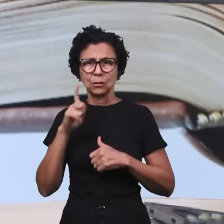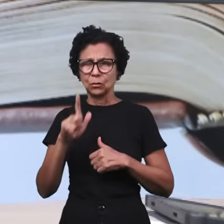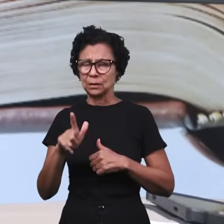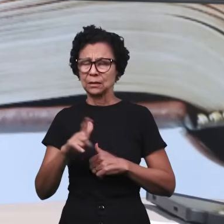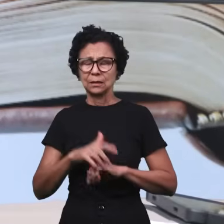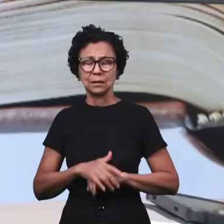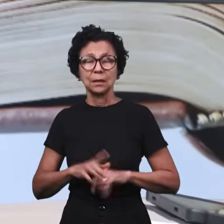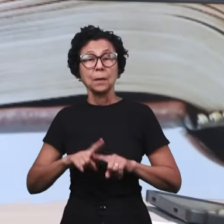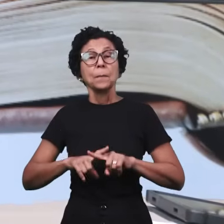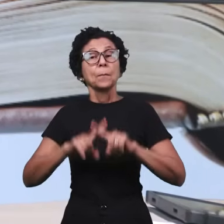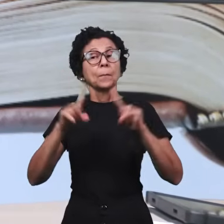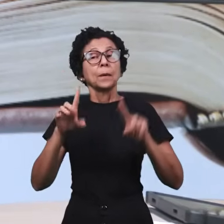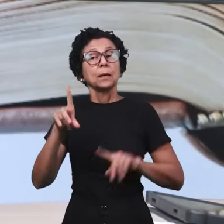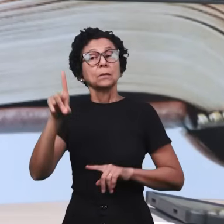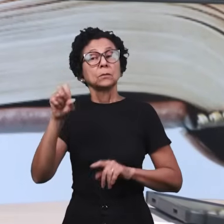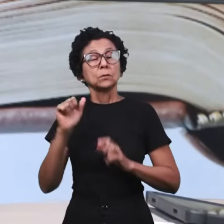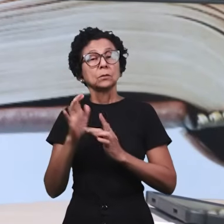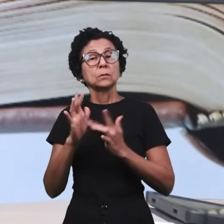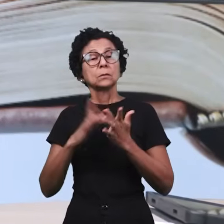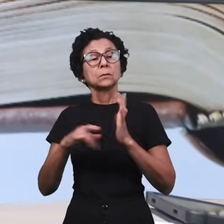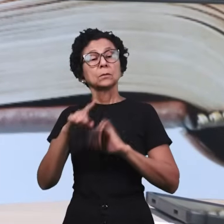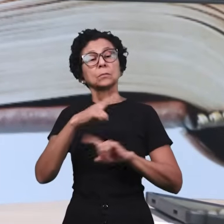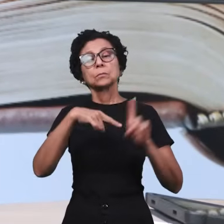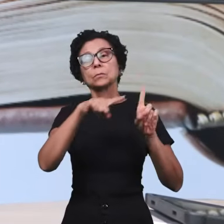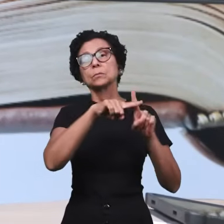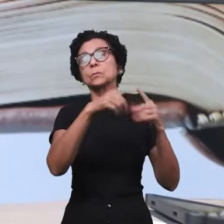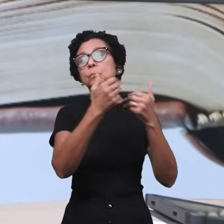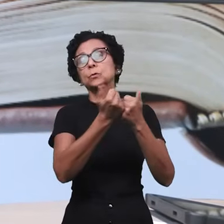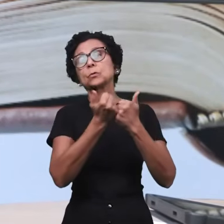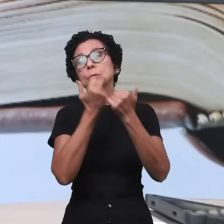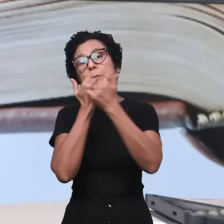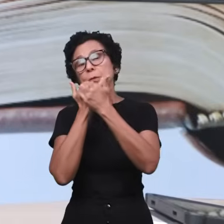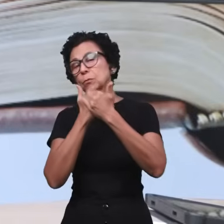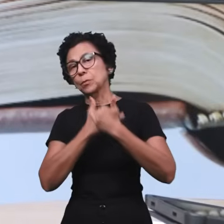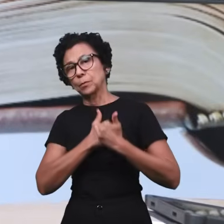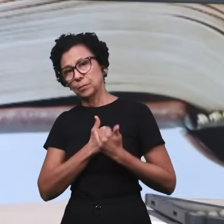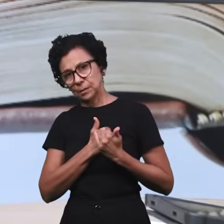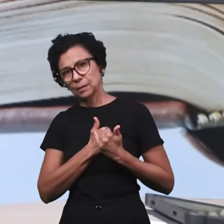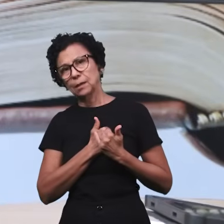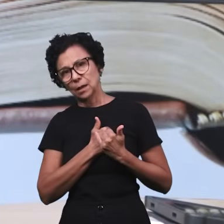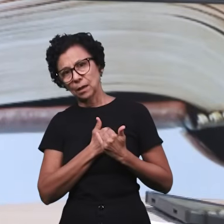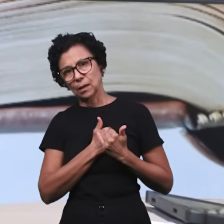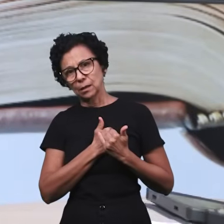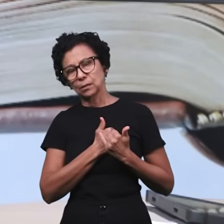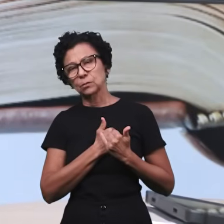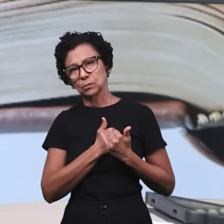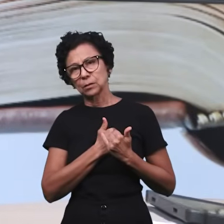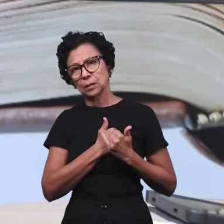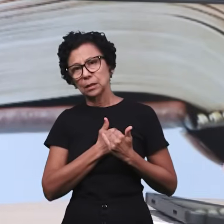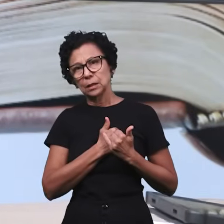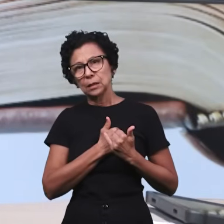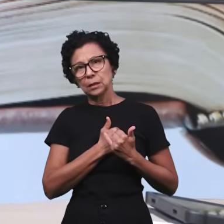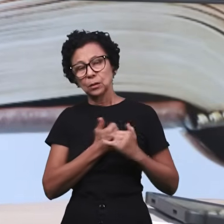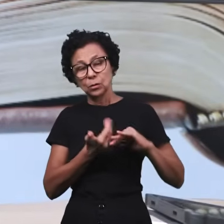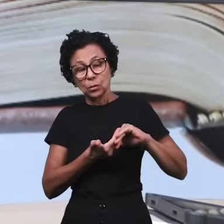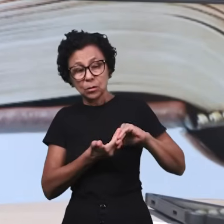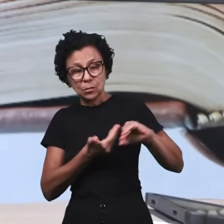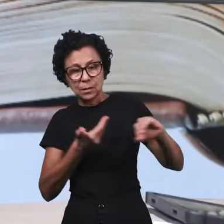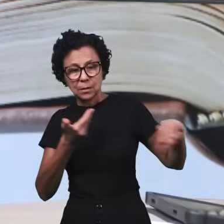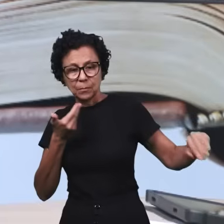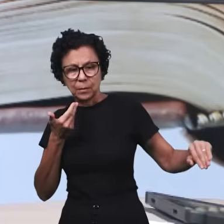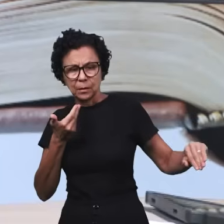O sacrifício de Jesus na cruz é o que nos justifica. Então, essa separação, ela acontece, nós